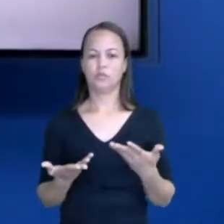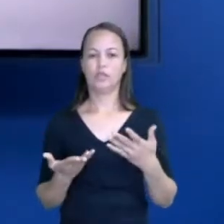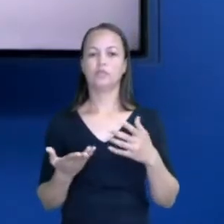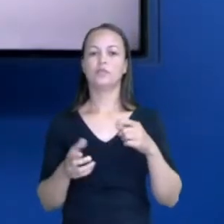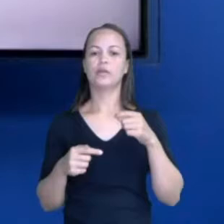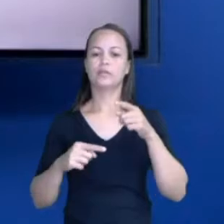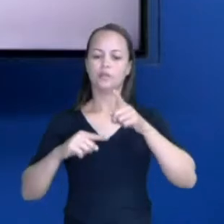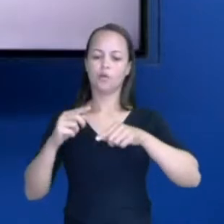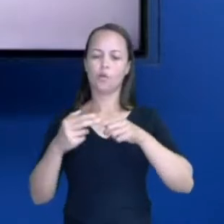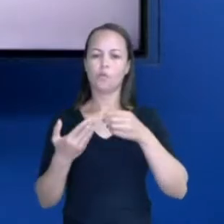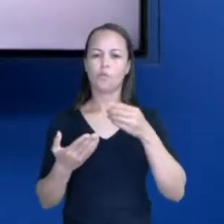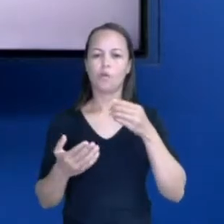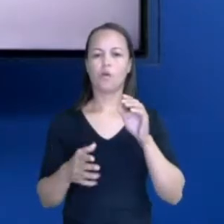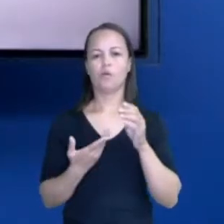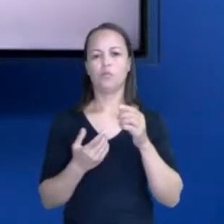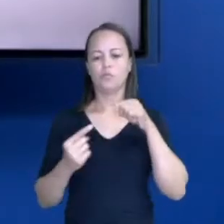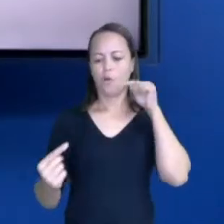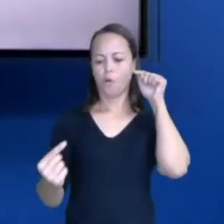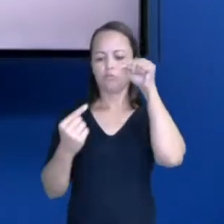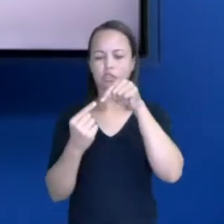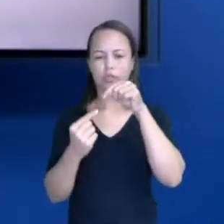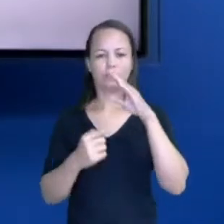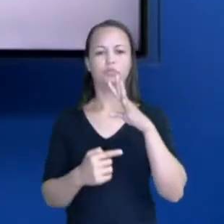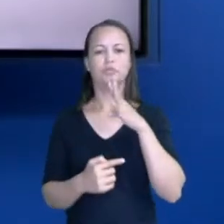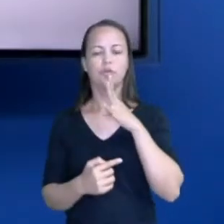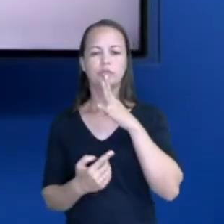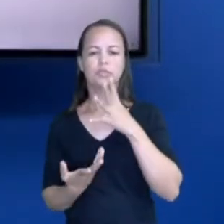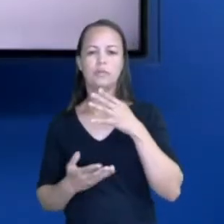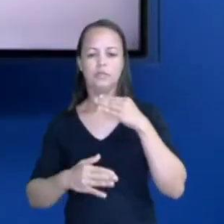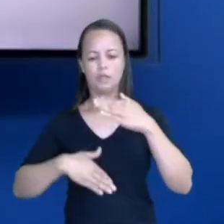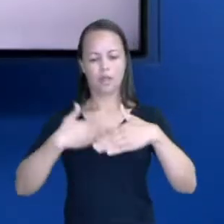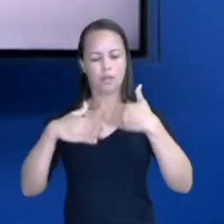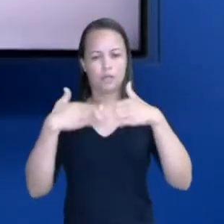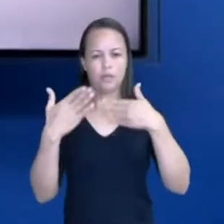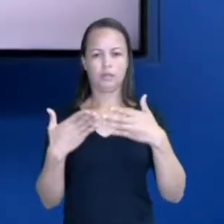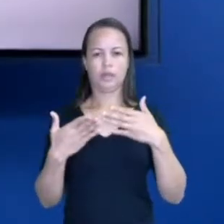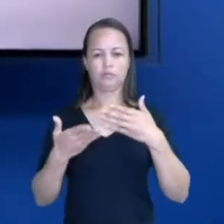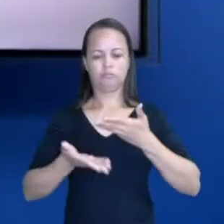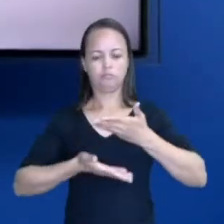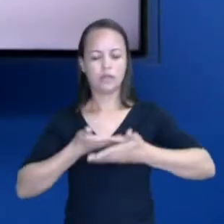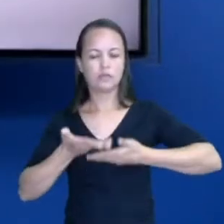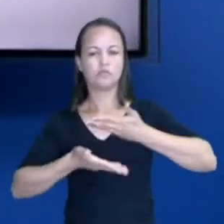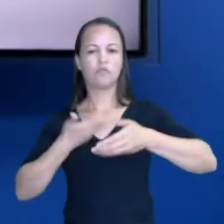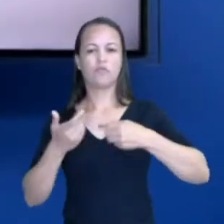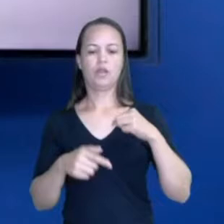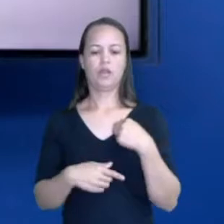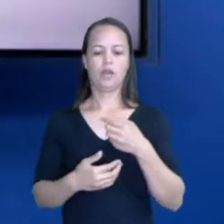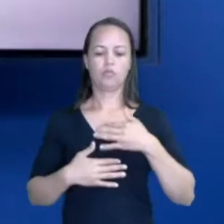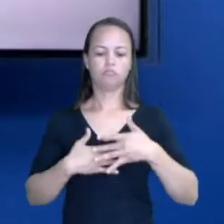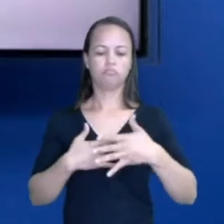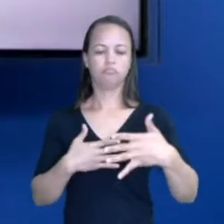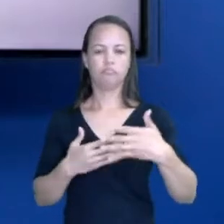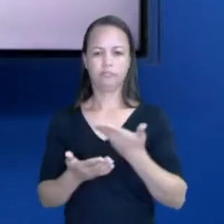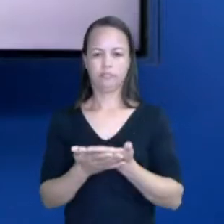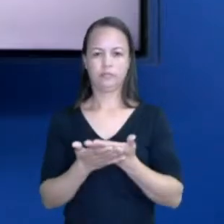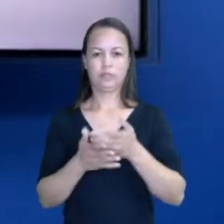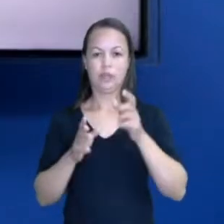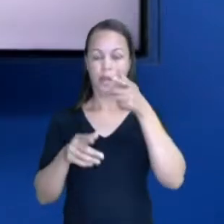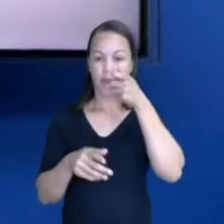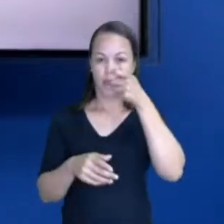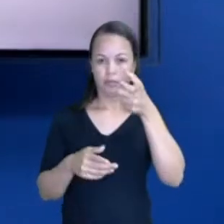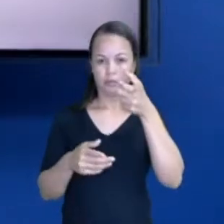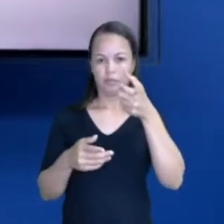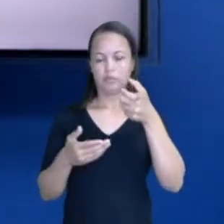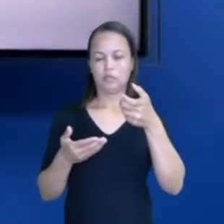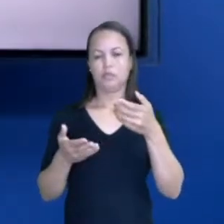o objeto de conhecimento e as habilidades que nós vamos desenvolver ao longo dessa nossa aula. Presta atenção que nós vamos dar início